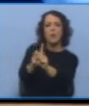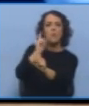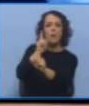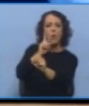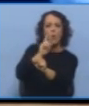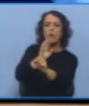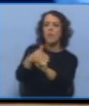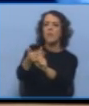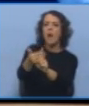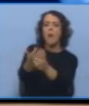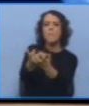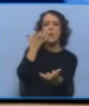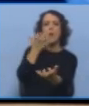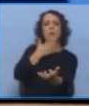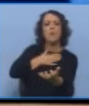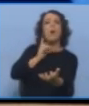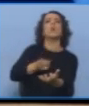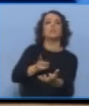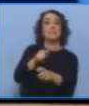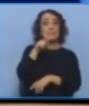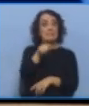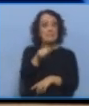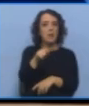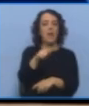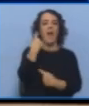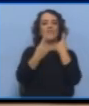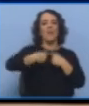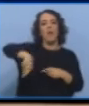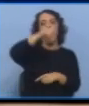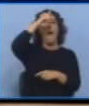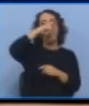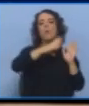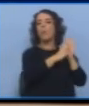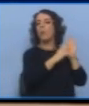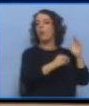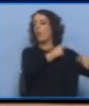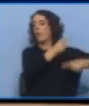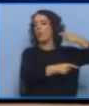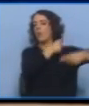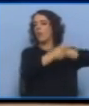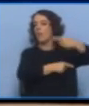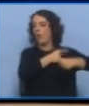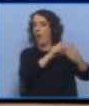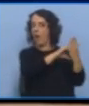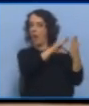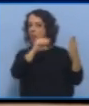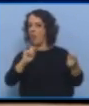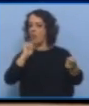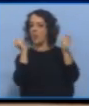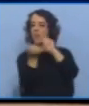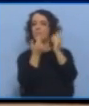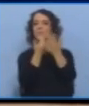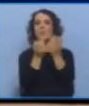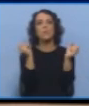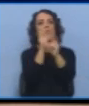que vai acrescentar? E nós temos que desconstruir muitos destes modelos para reconstruir algo de absolutamente novo e